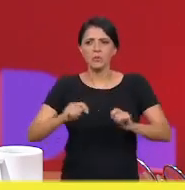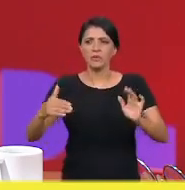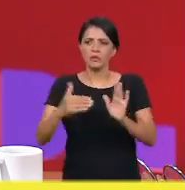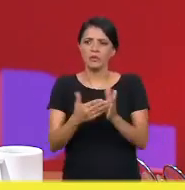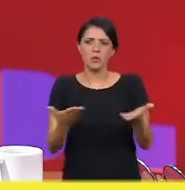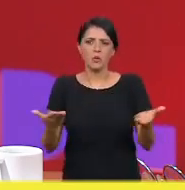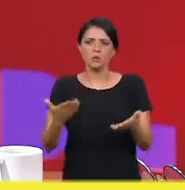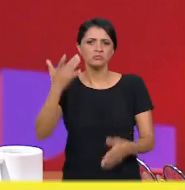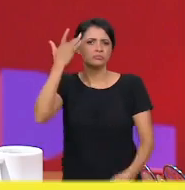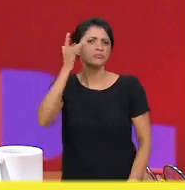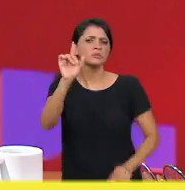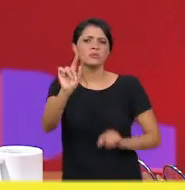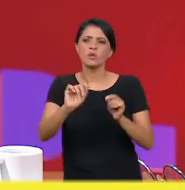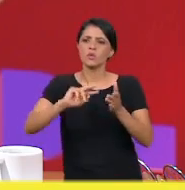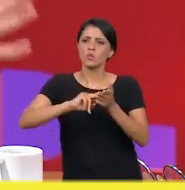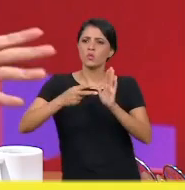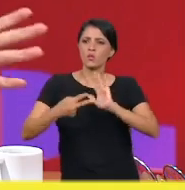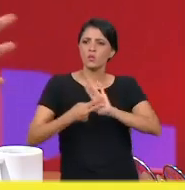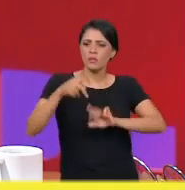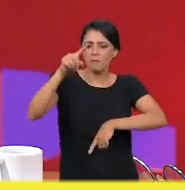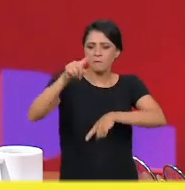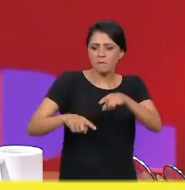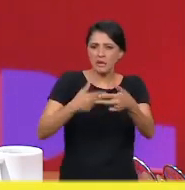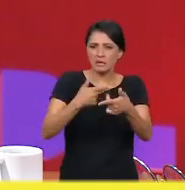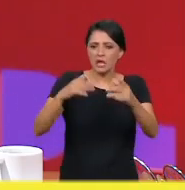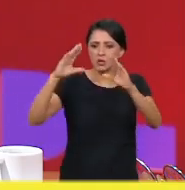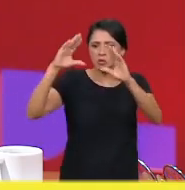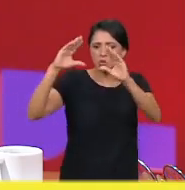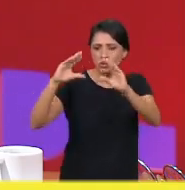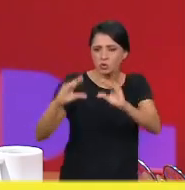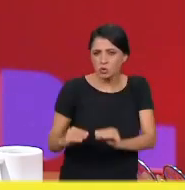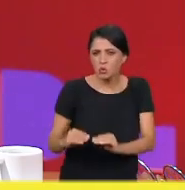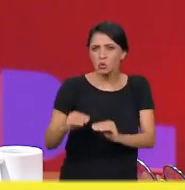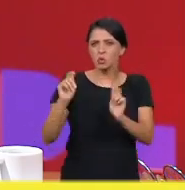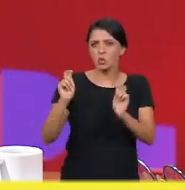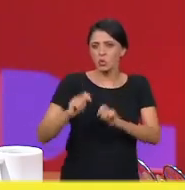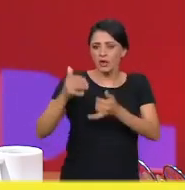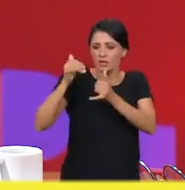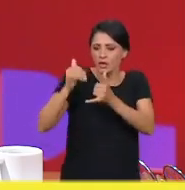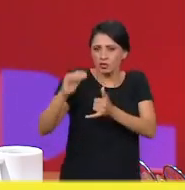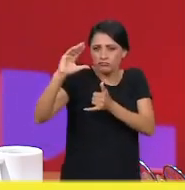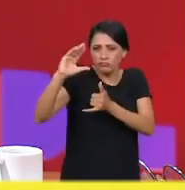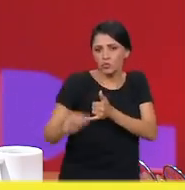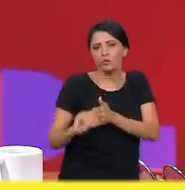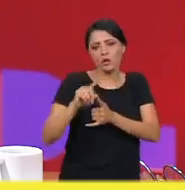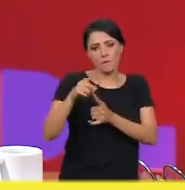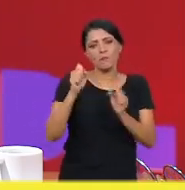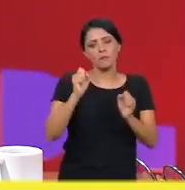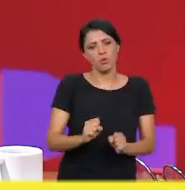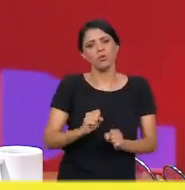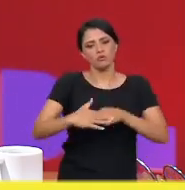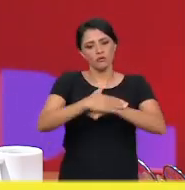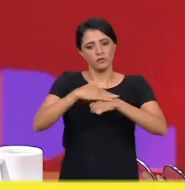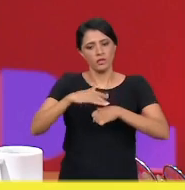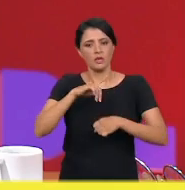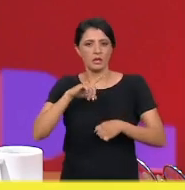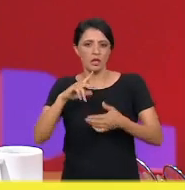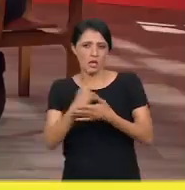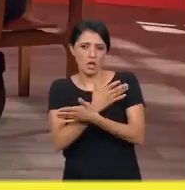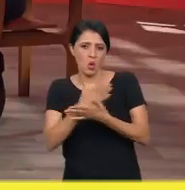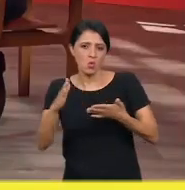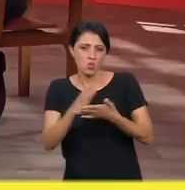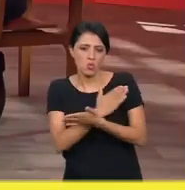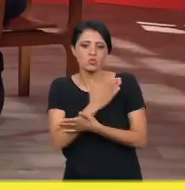nós não sabemos o que é a tal matéria escura, que a gente pode conversar depois, ou energia escura. Tem alguns problemas o modelo, mas